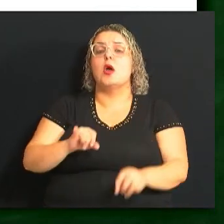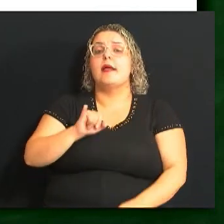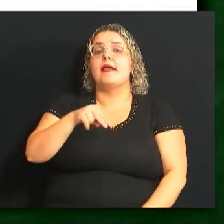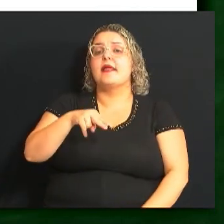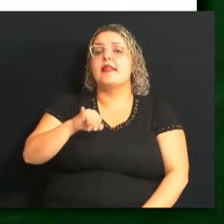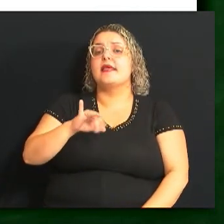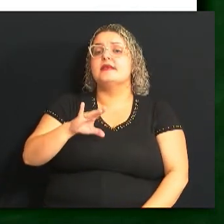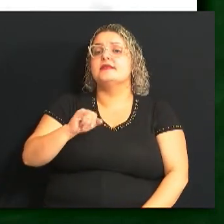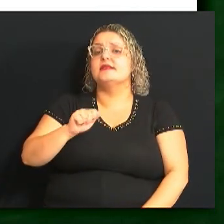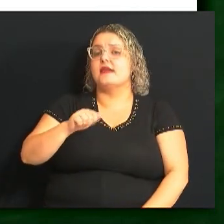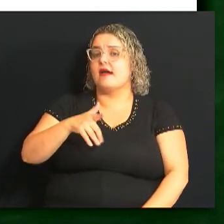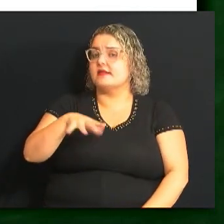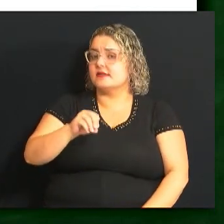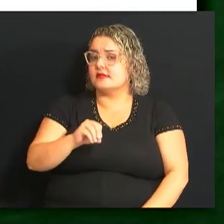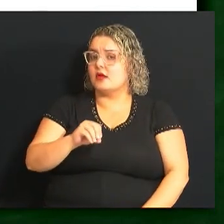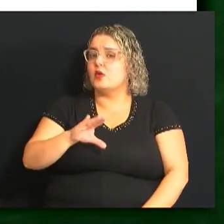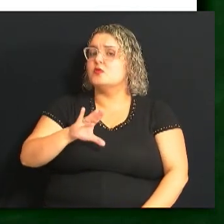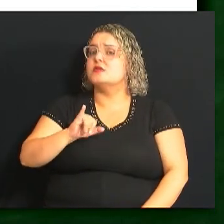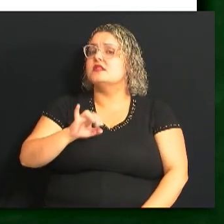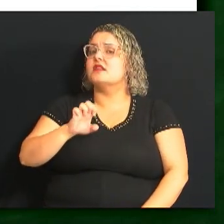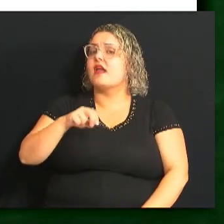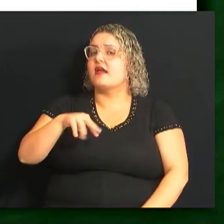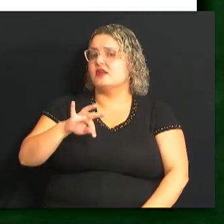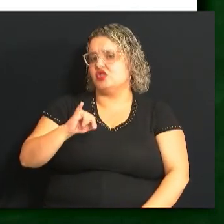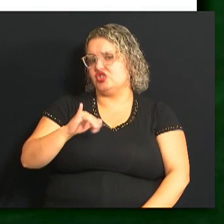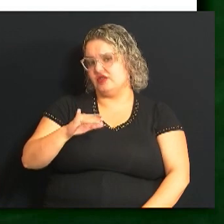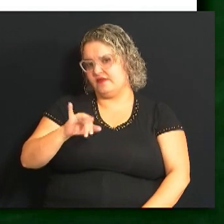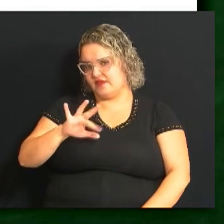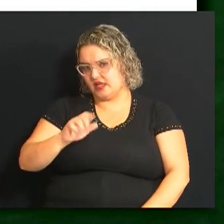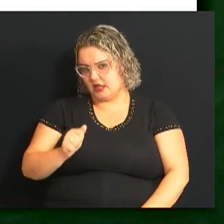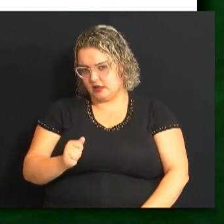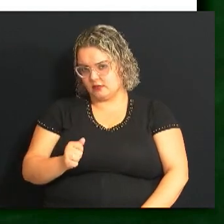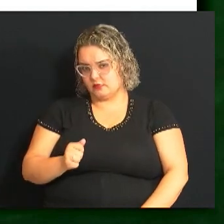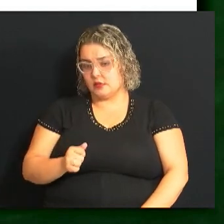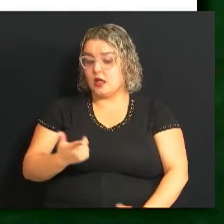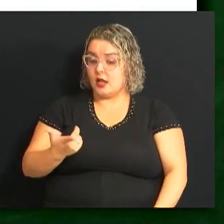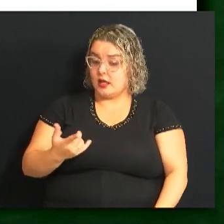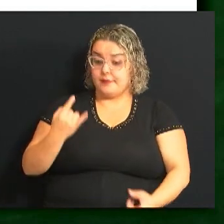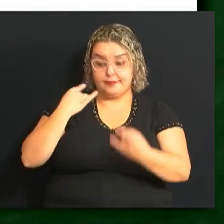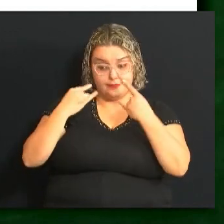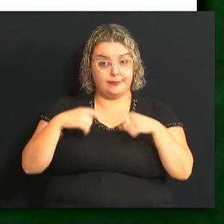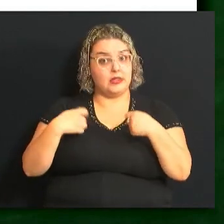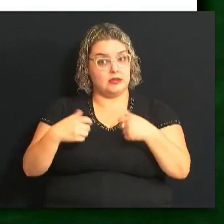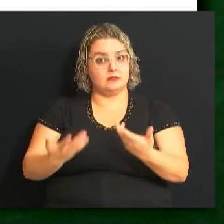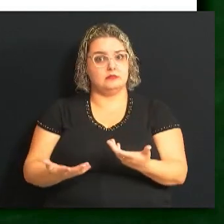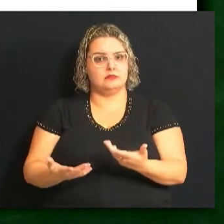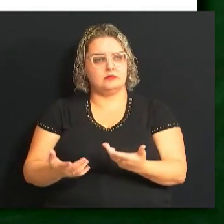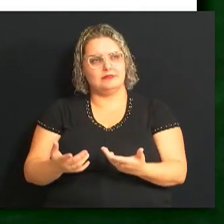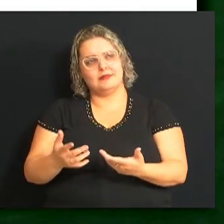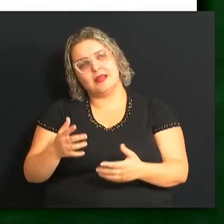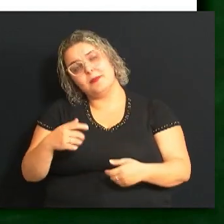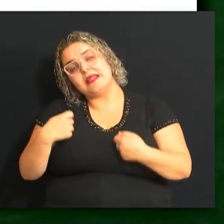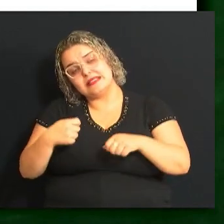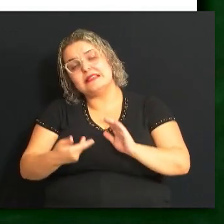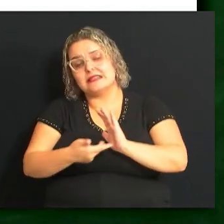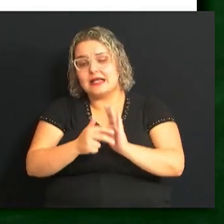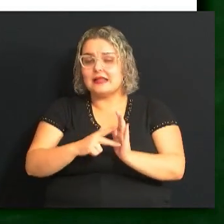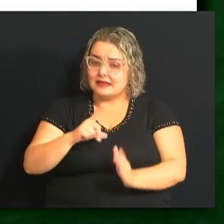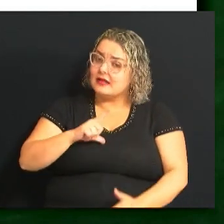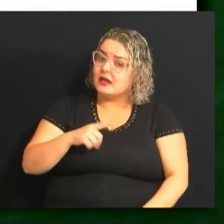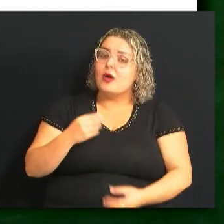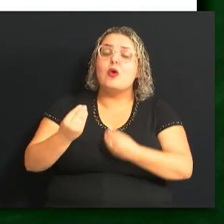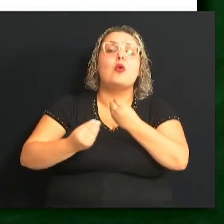é tornar a iniciação científica atrativa para esse aluno. Então, precisa fazer sentido para ele. O que ele quer pesquisar, como ele